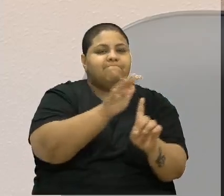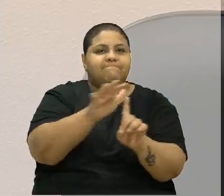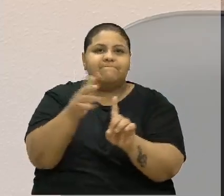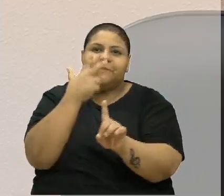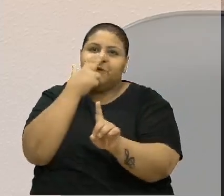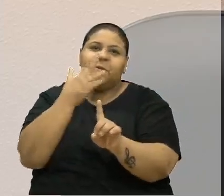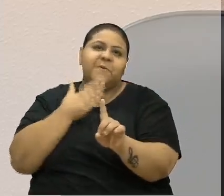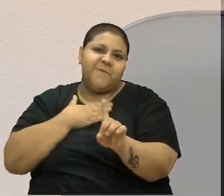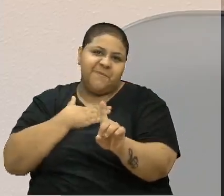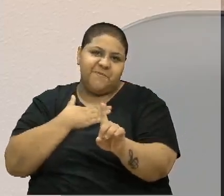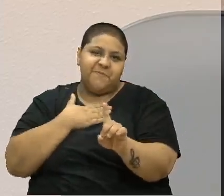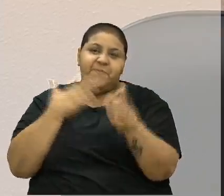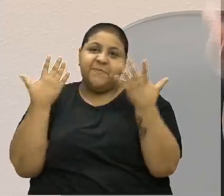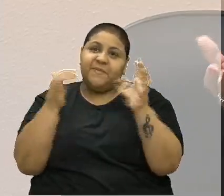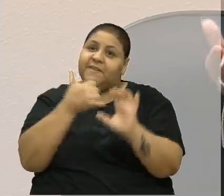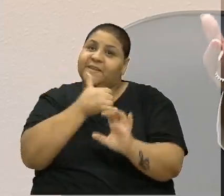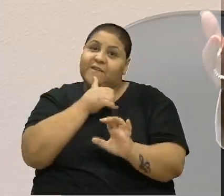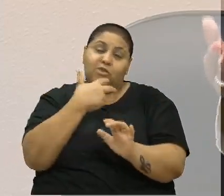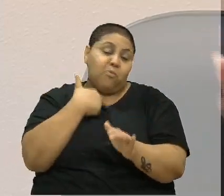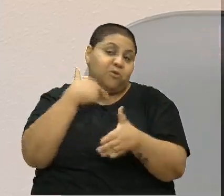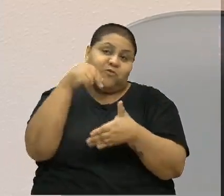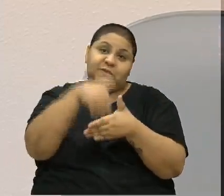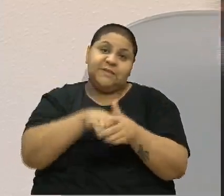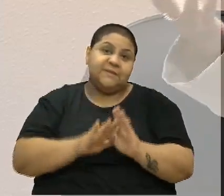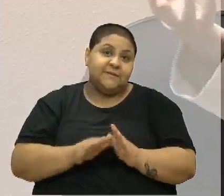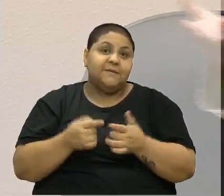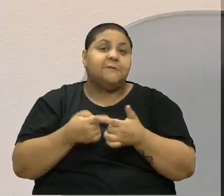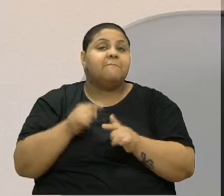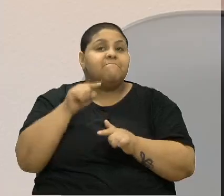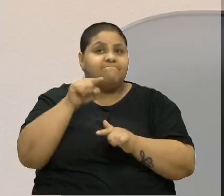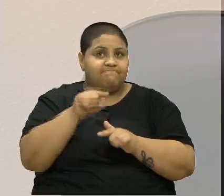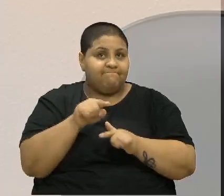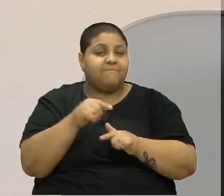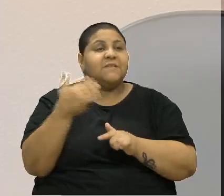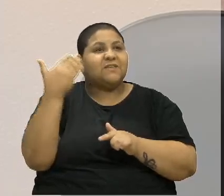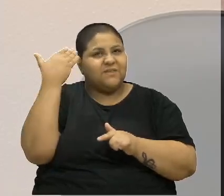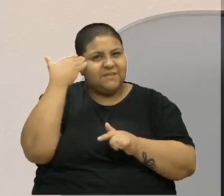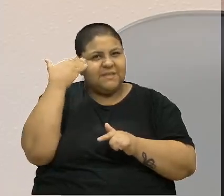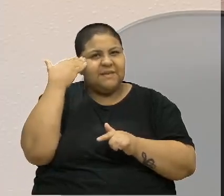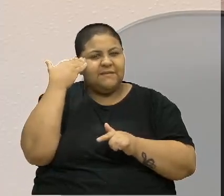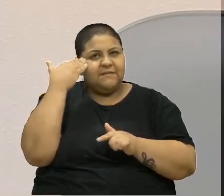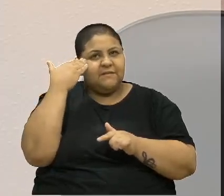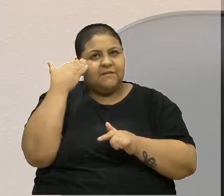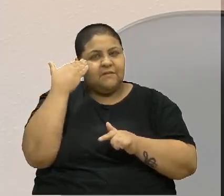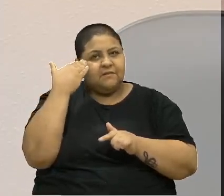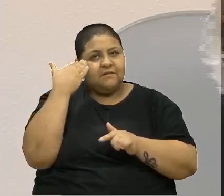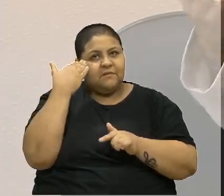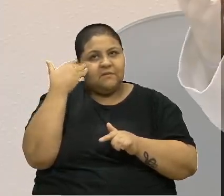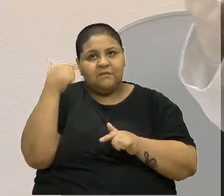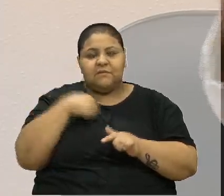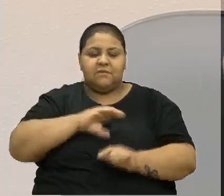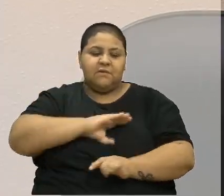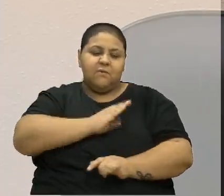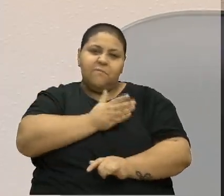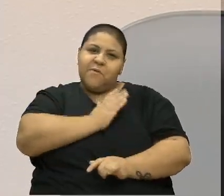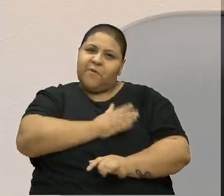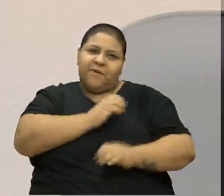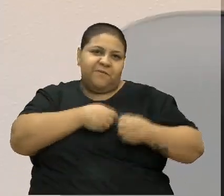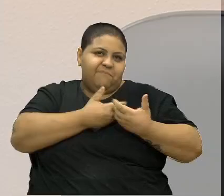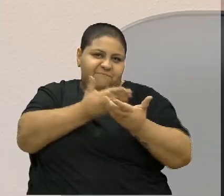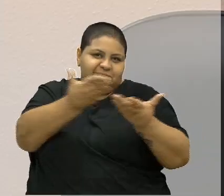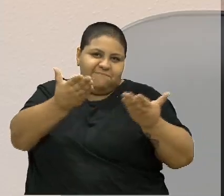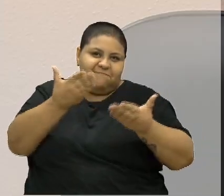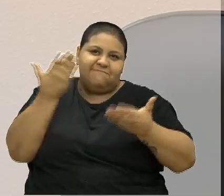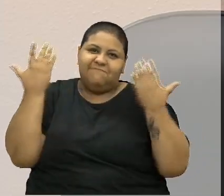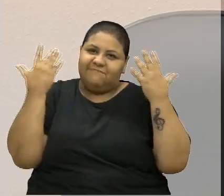eu. Parabéns. Infelizmente, eu não posso votar, mas tu tens certeza, e eu sei que tu sabe disso, e o meu coração é todo de vocês.